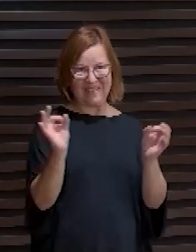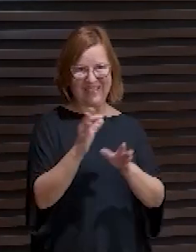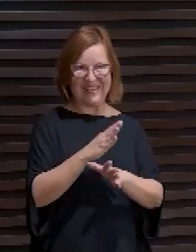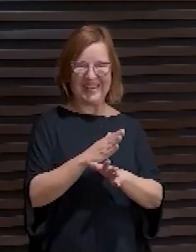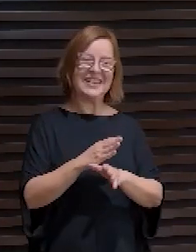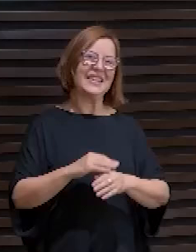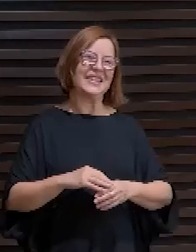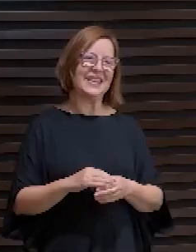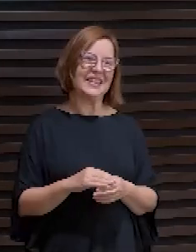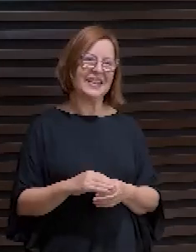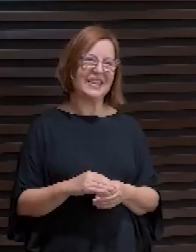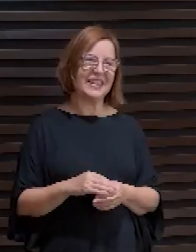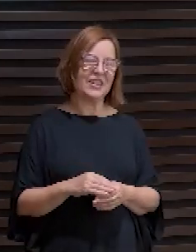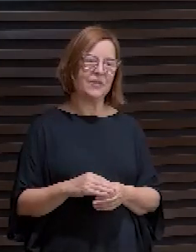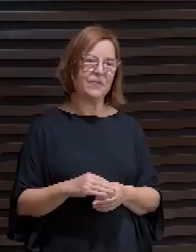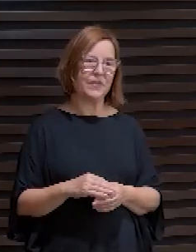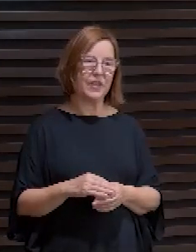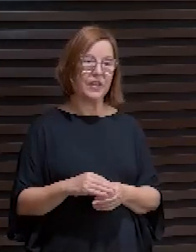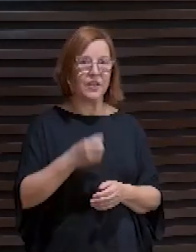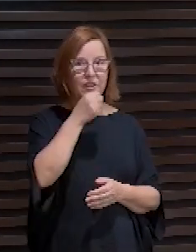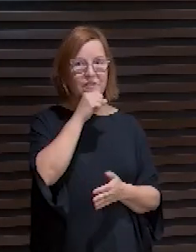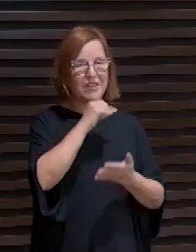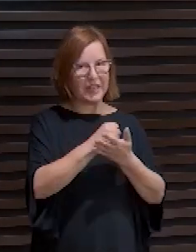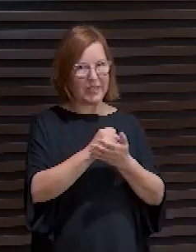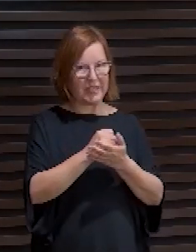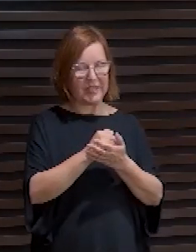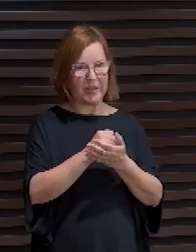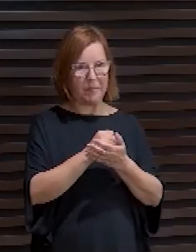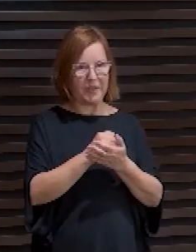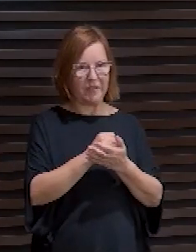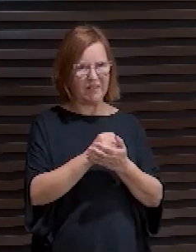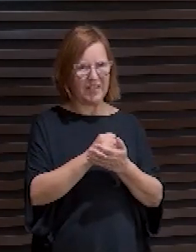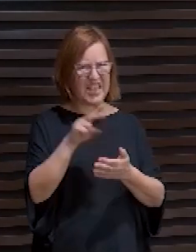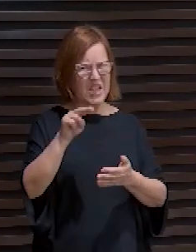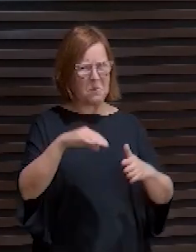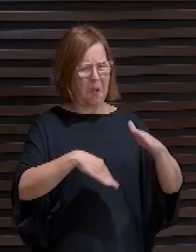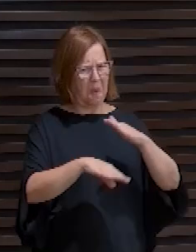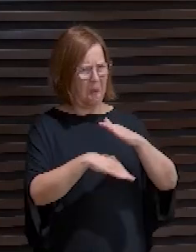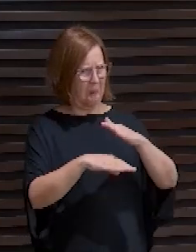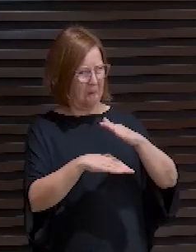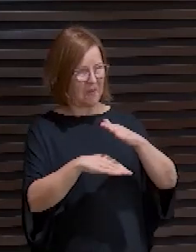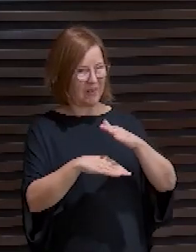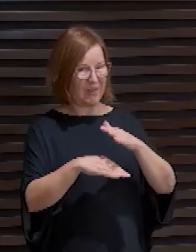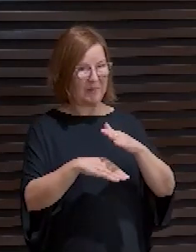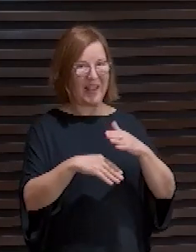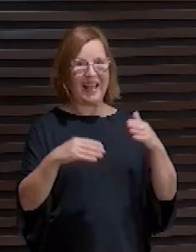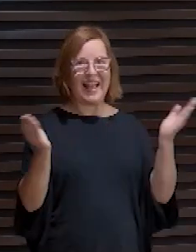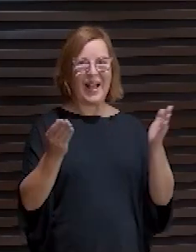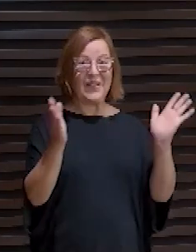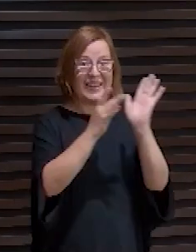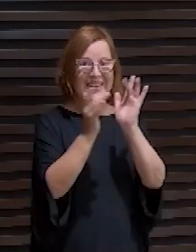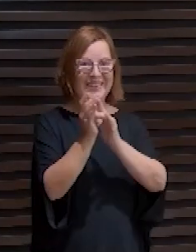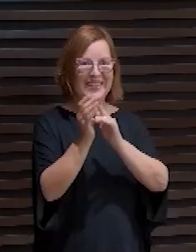apenas sombra, o Antigo Testamento, abrindo um novo e vivo caminho de acesso direto a